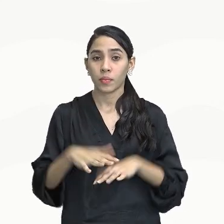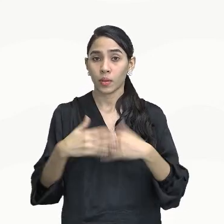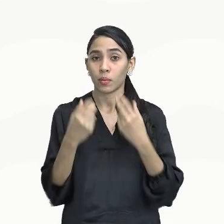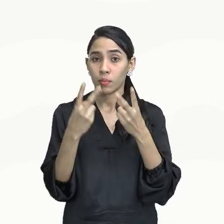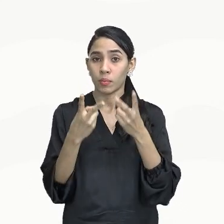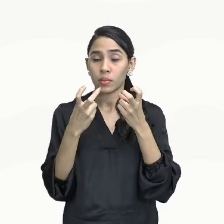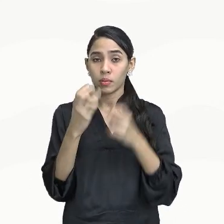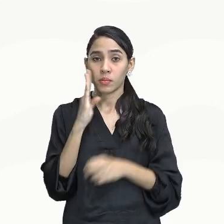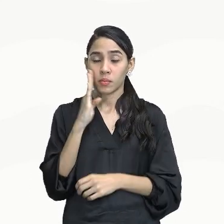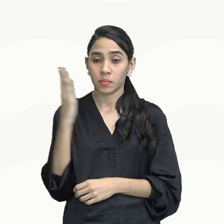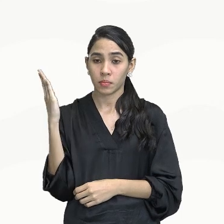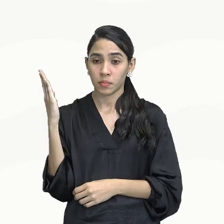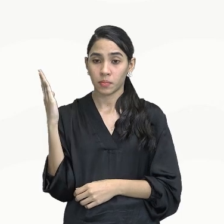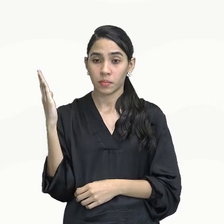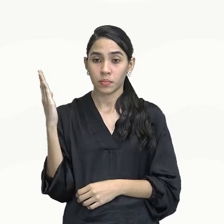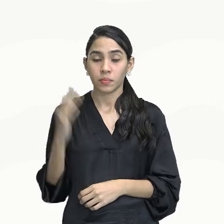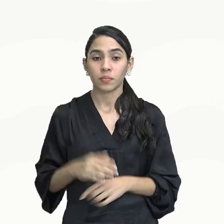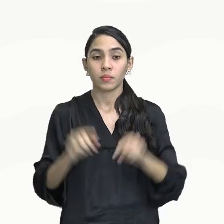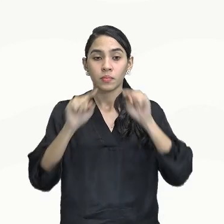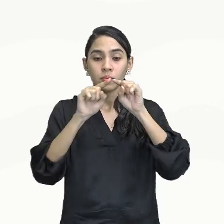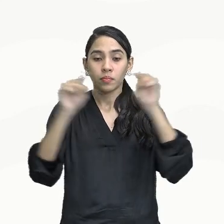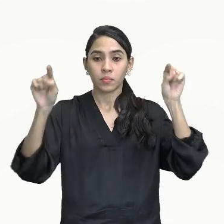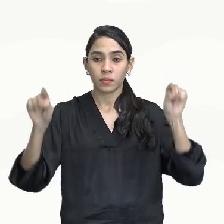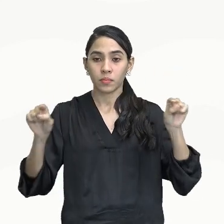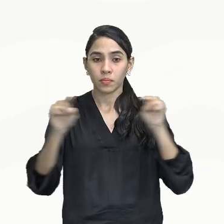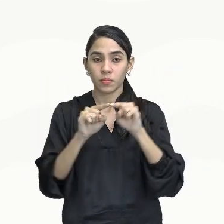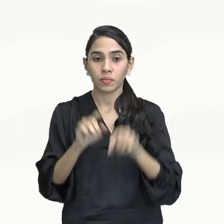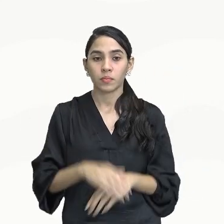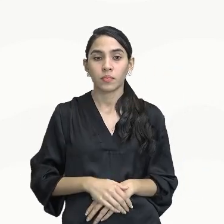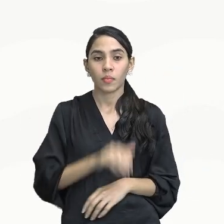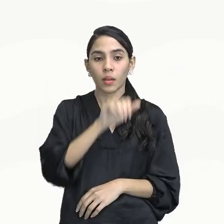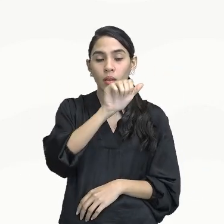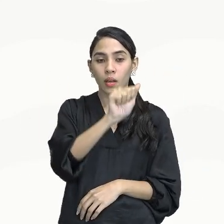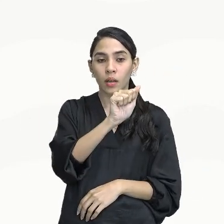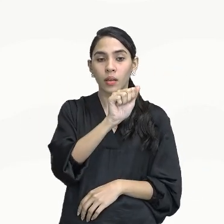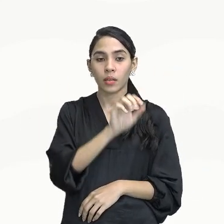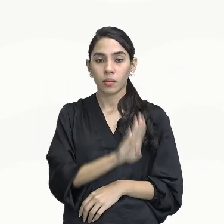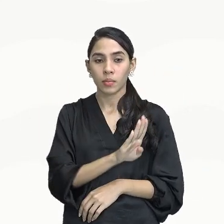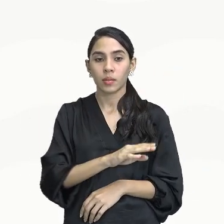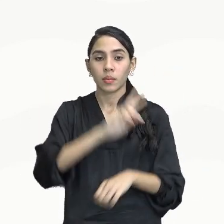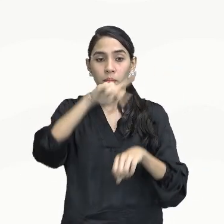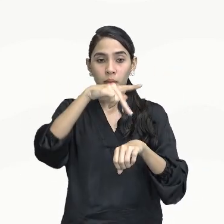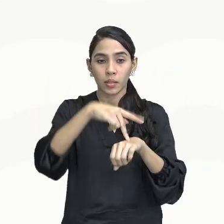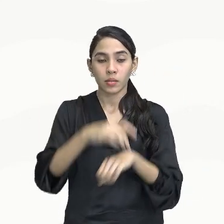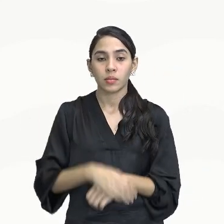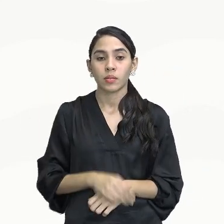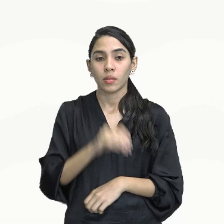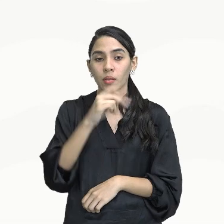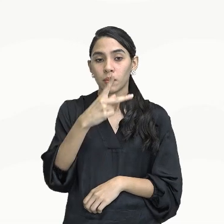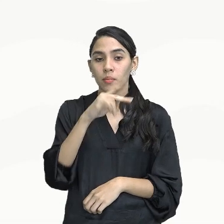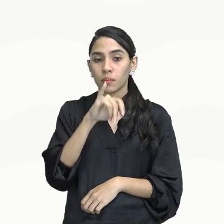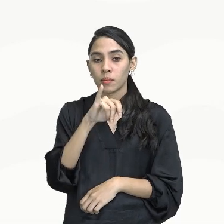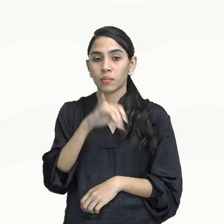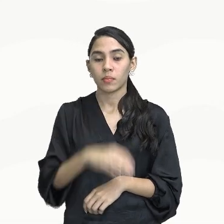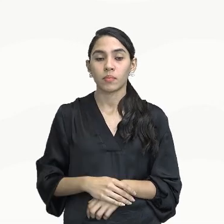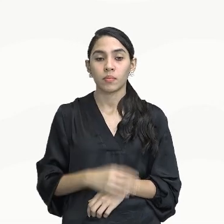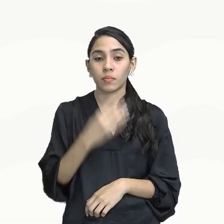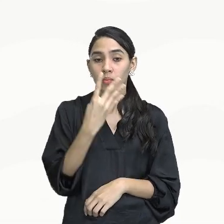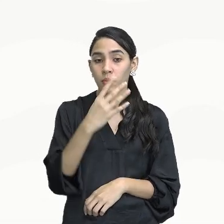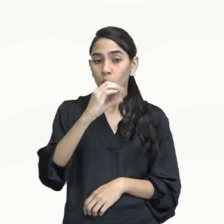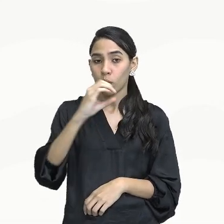só, temos aqui o país A, o PIB dele no ano 0 foi de